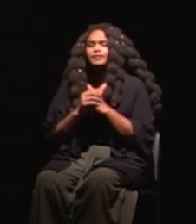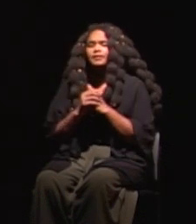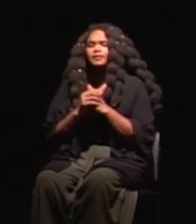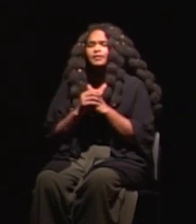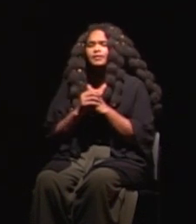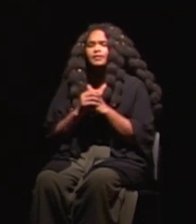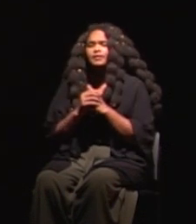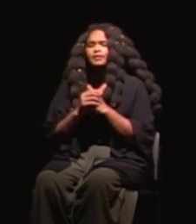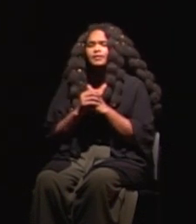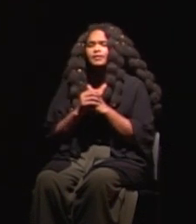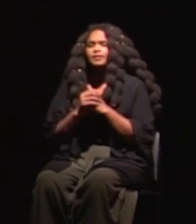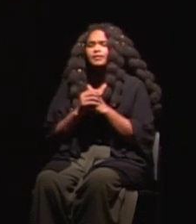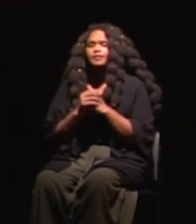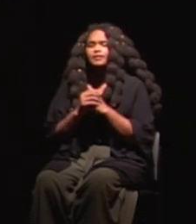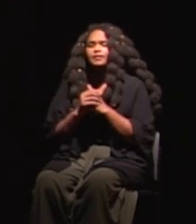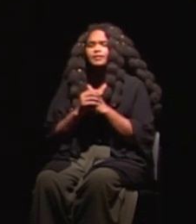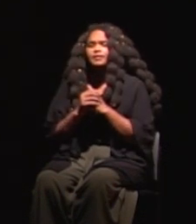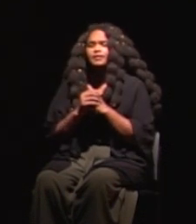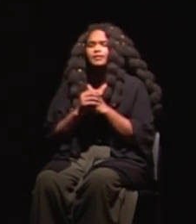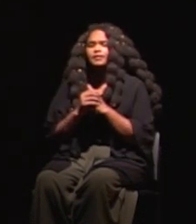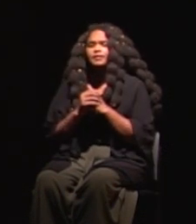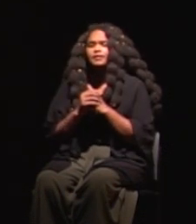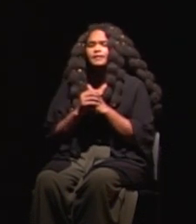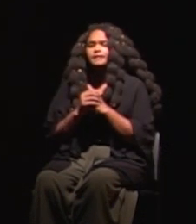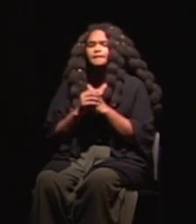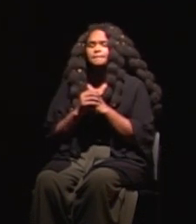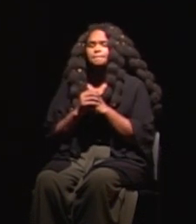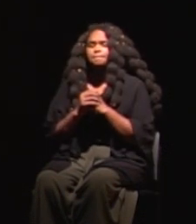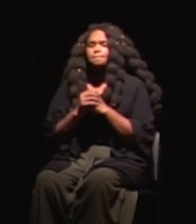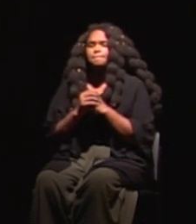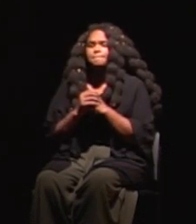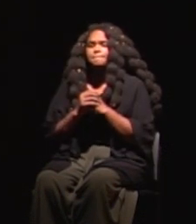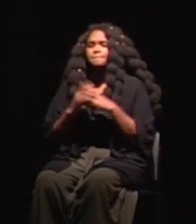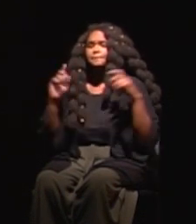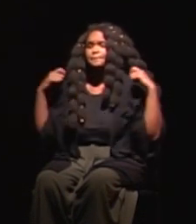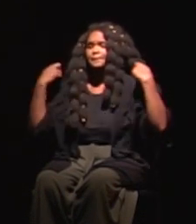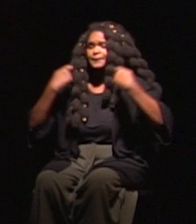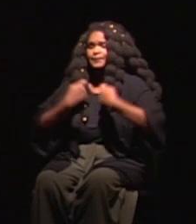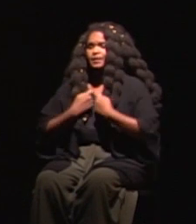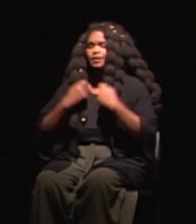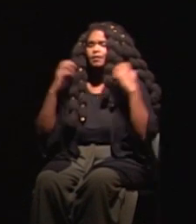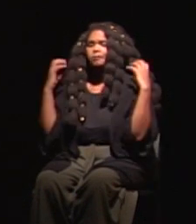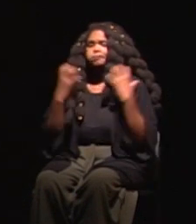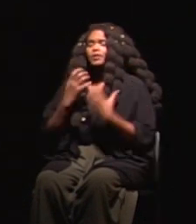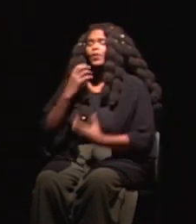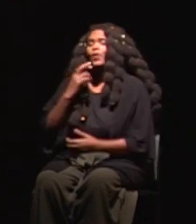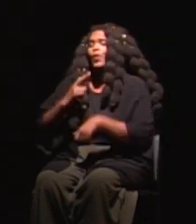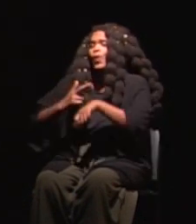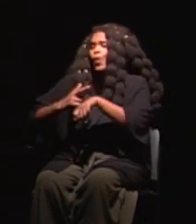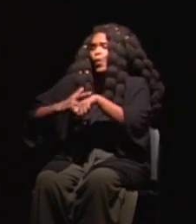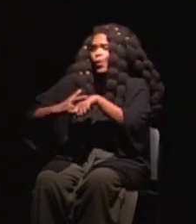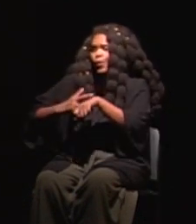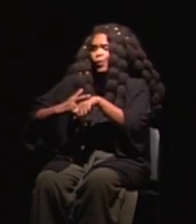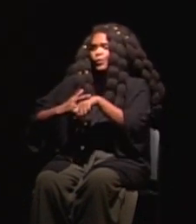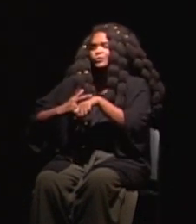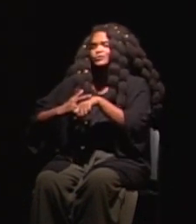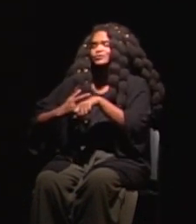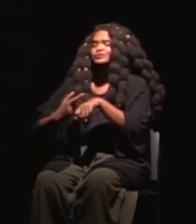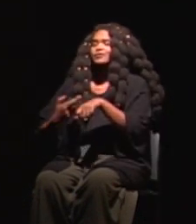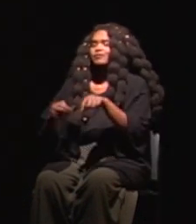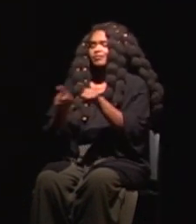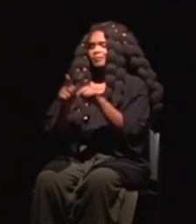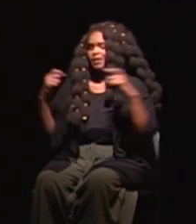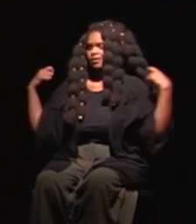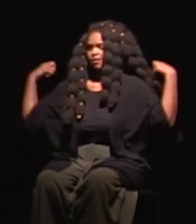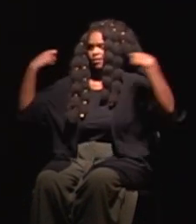estou com uma malha de inverno roxa e um casaco preto por